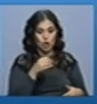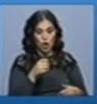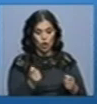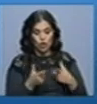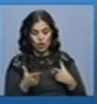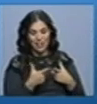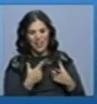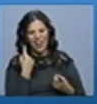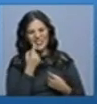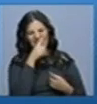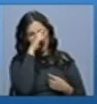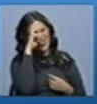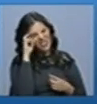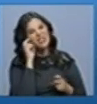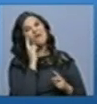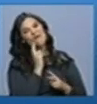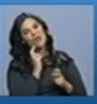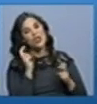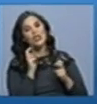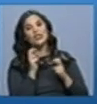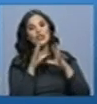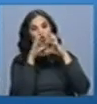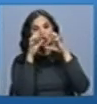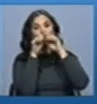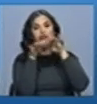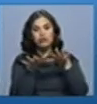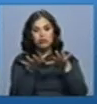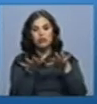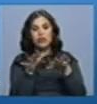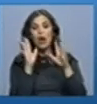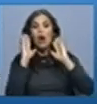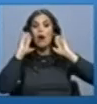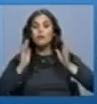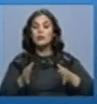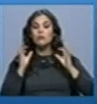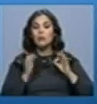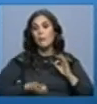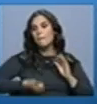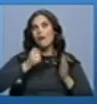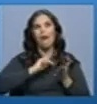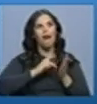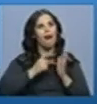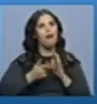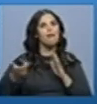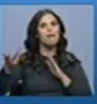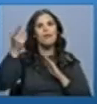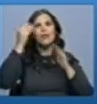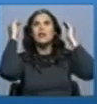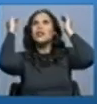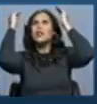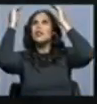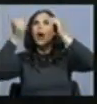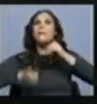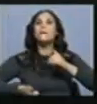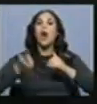fácil identificar estes jatos bipolares e por isso é que precisamos mesmo da melhor tecnologia com melhores céus. Foi isso então